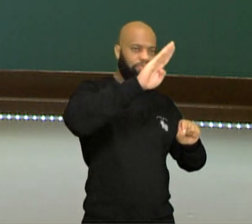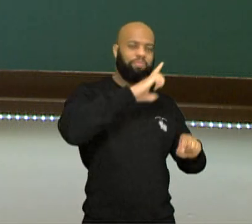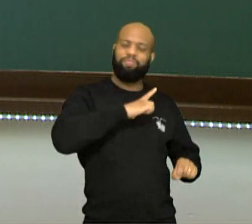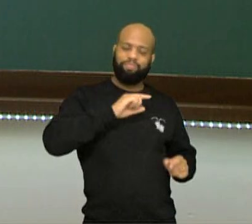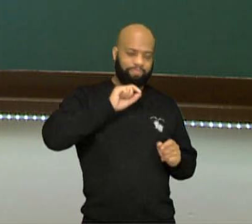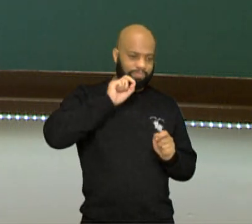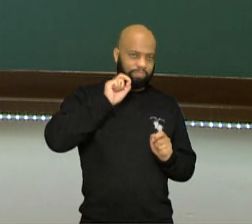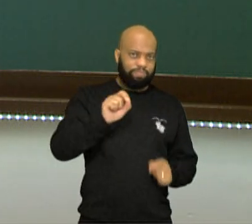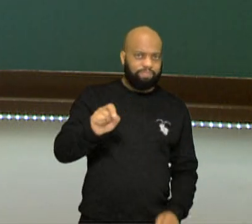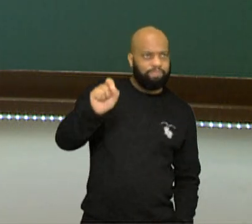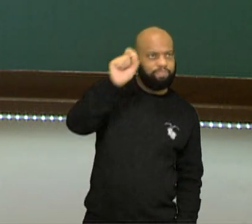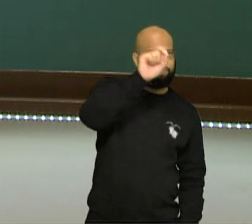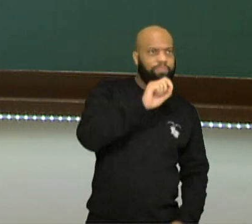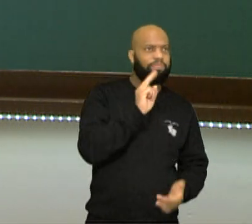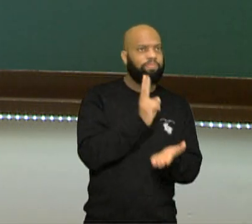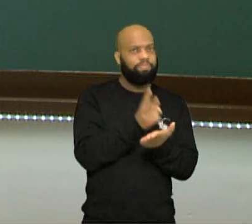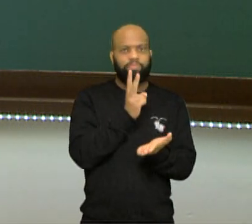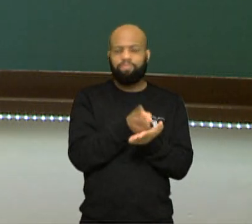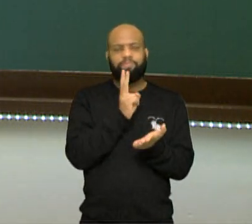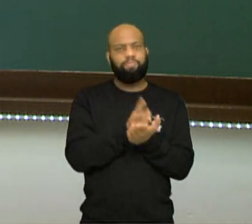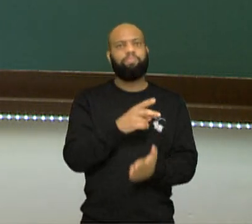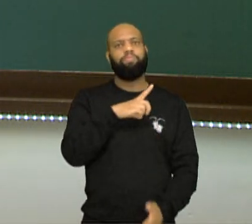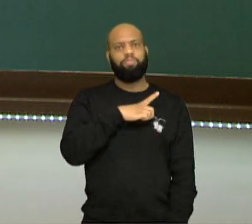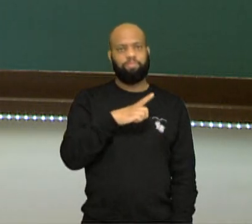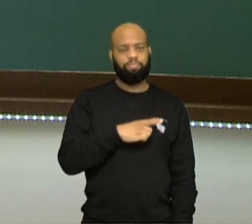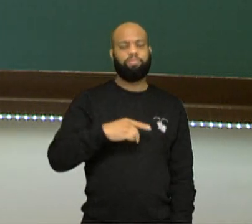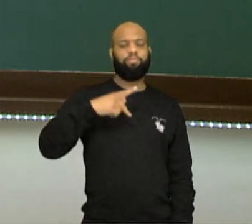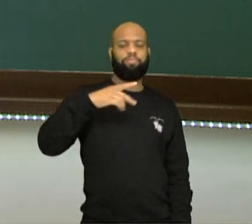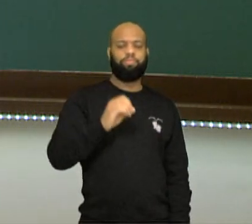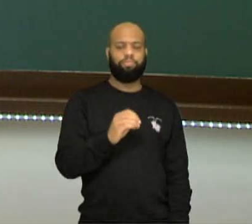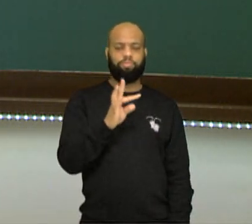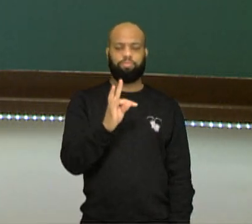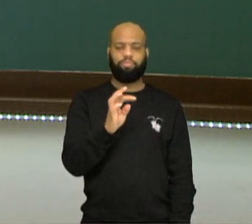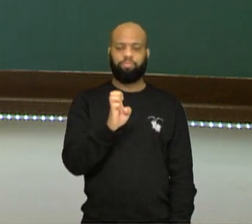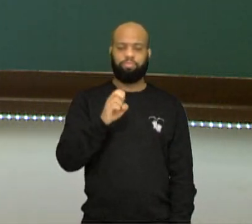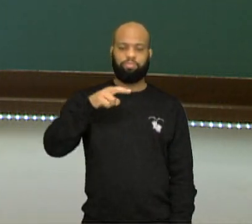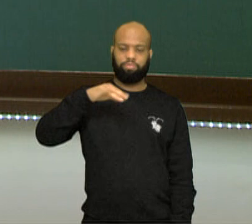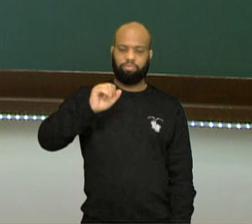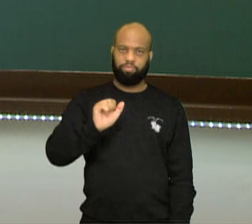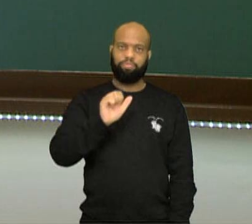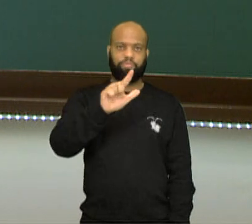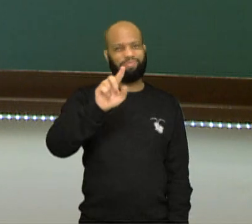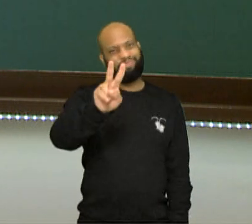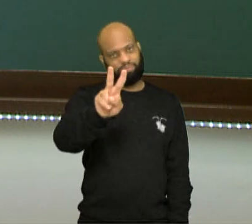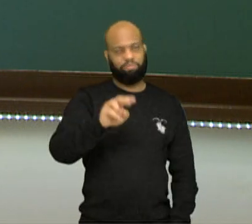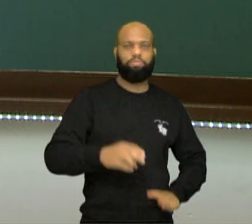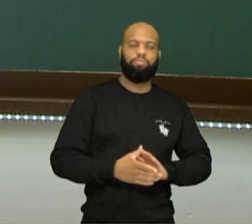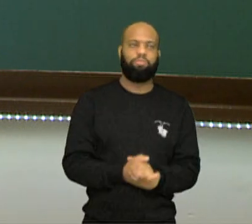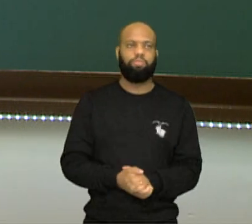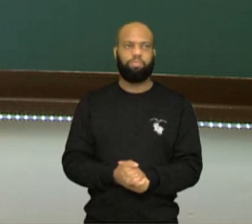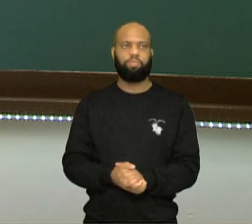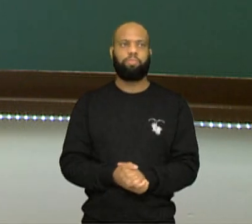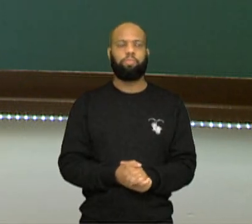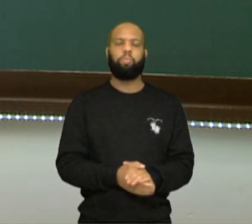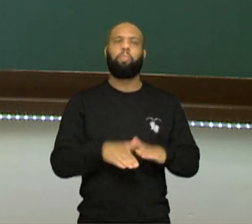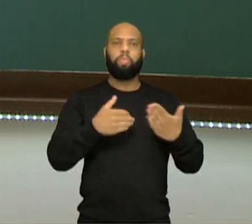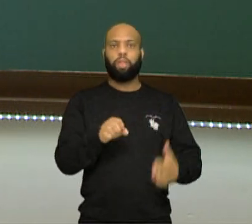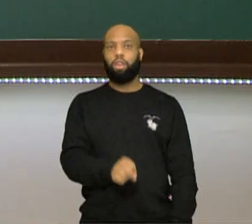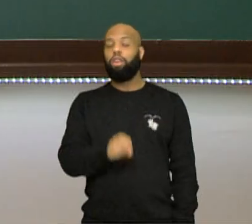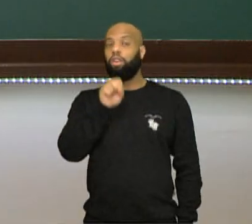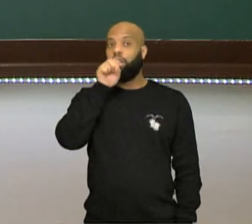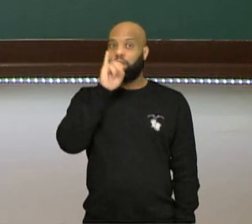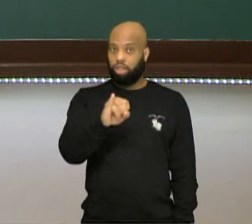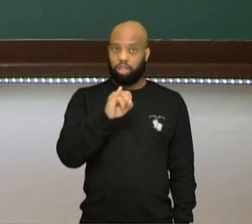o mesmo potencial elétrico. Tudo bem? Então, se a gente cortar aqui as superfícies, se for